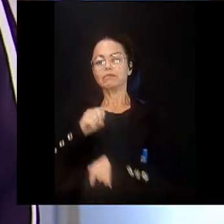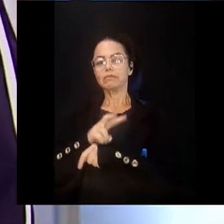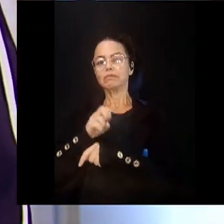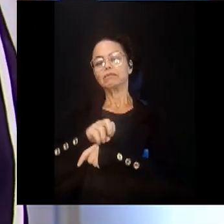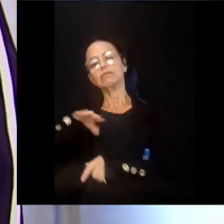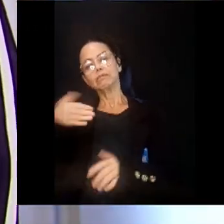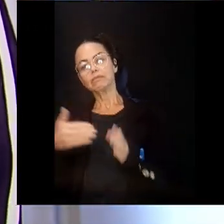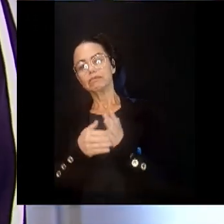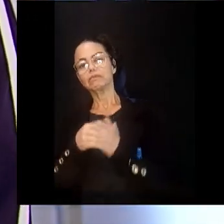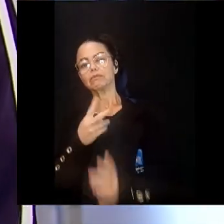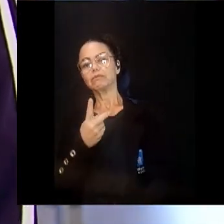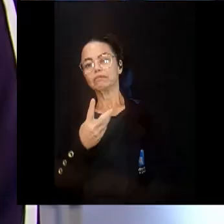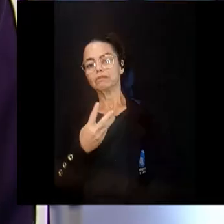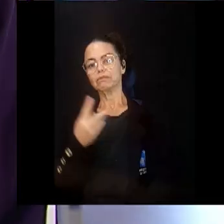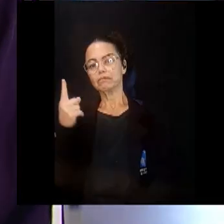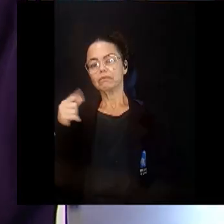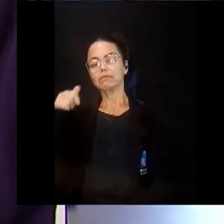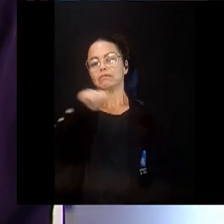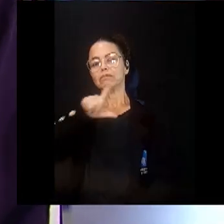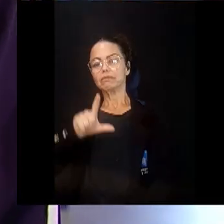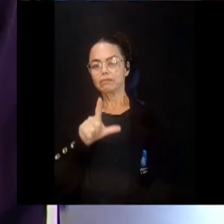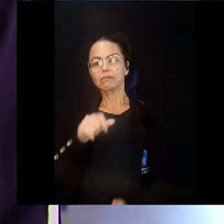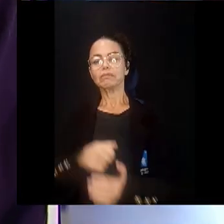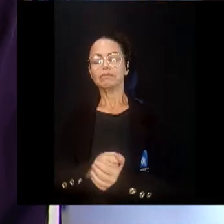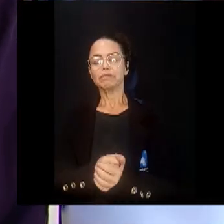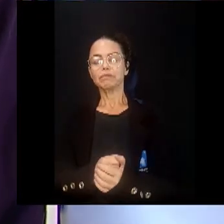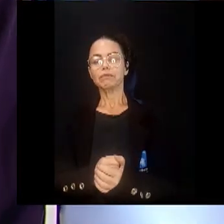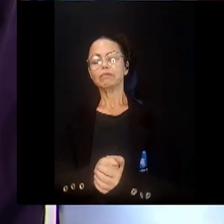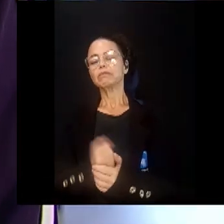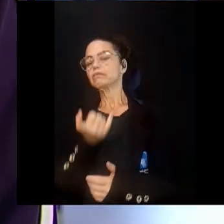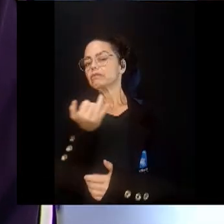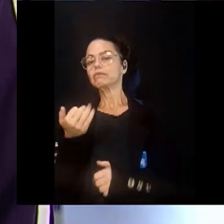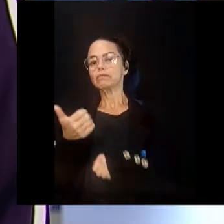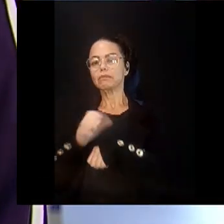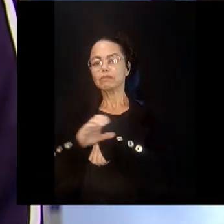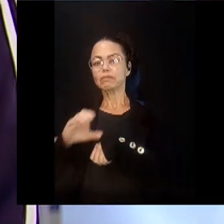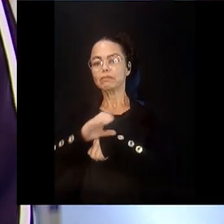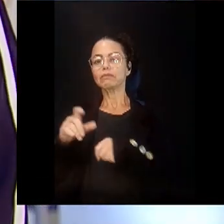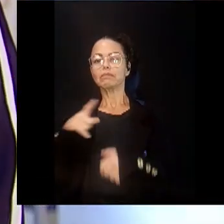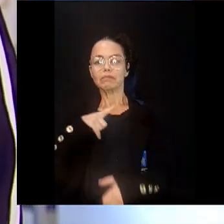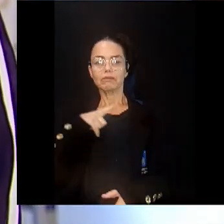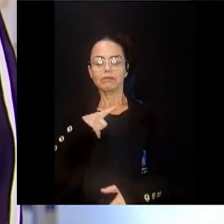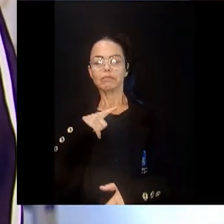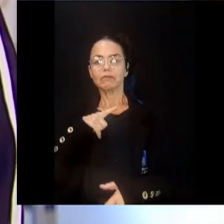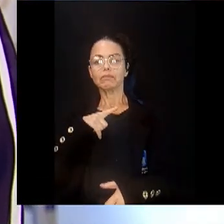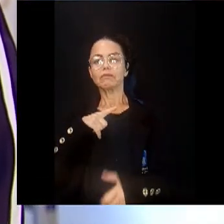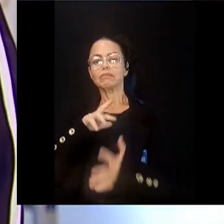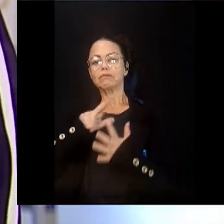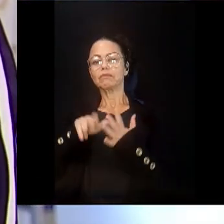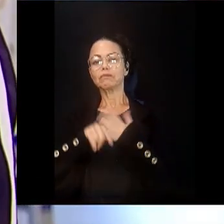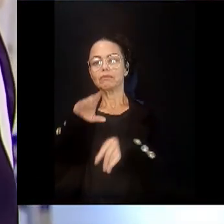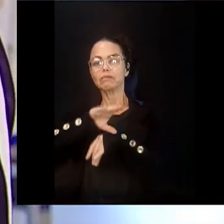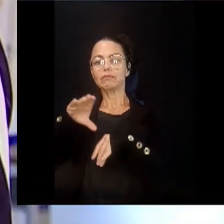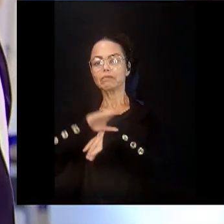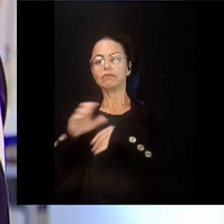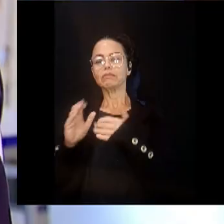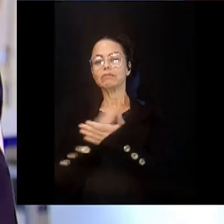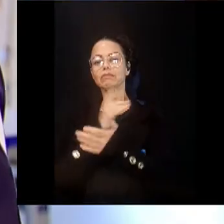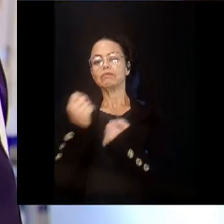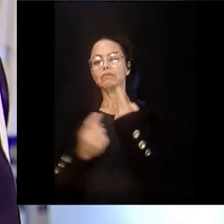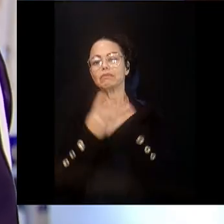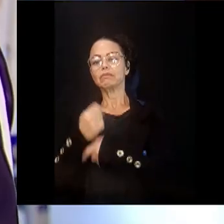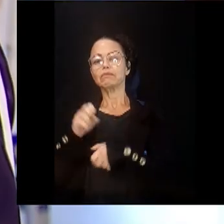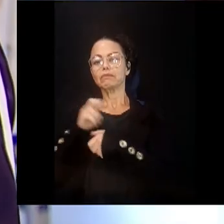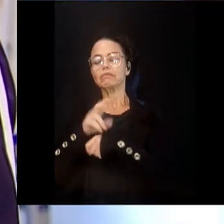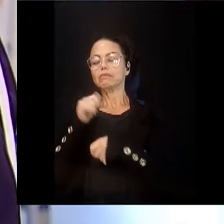dia 31 agora de julho. Quais cursos estão disponíveis ainda? Nós temos vários cursos com algumas vagas ainda. Temos, por